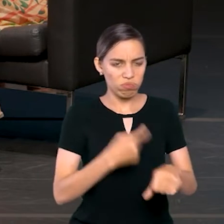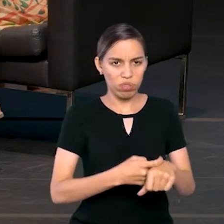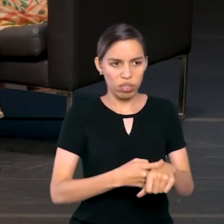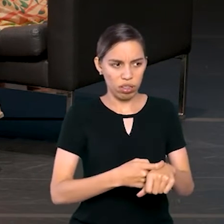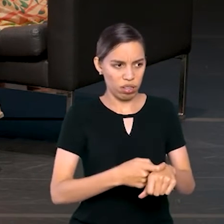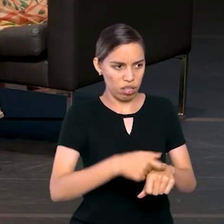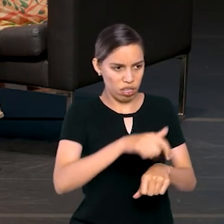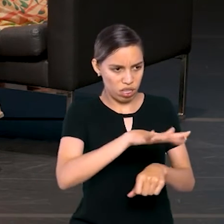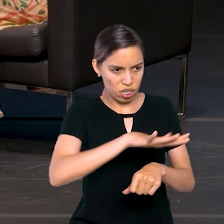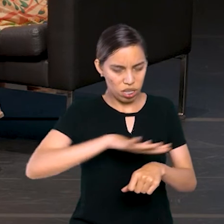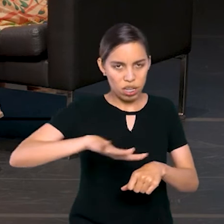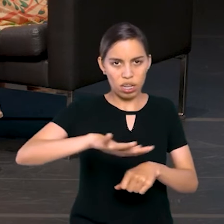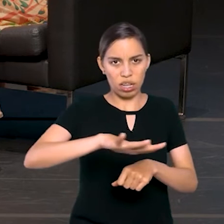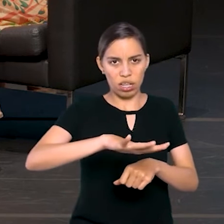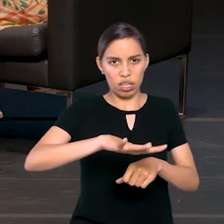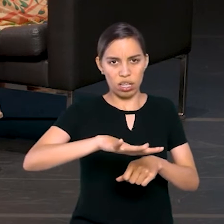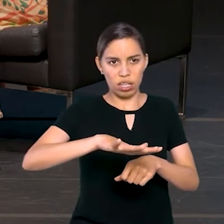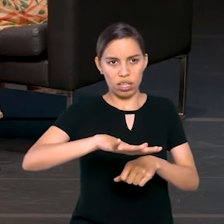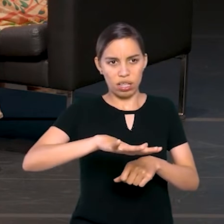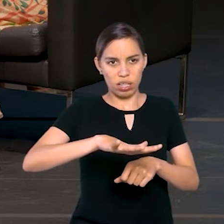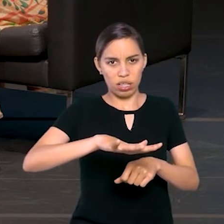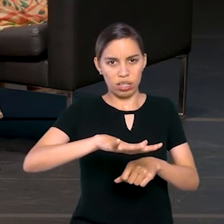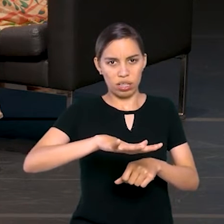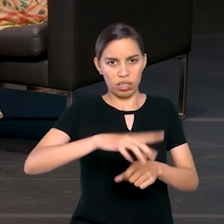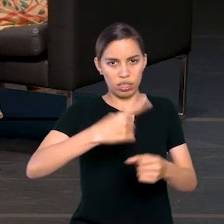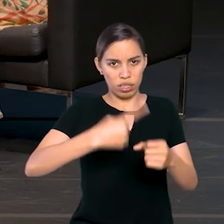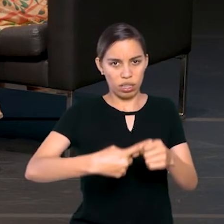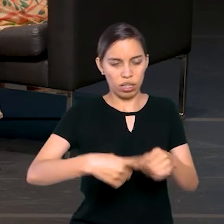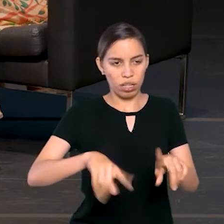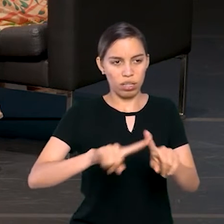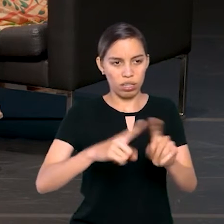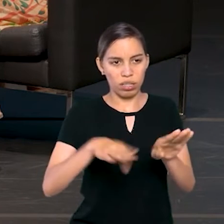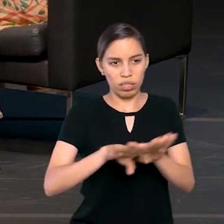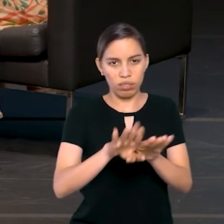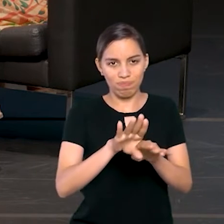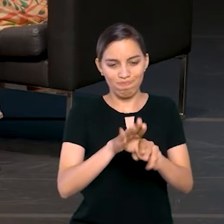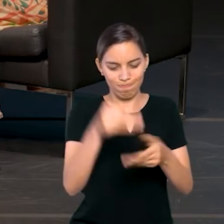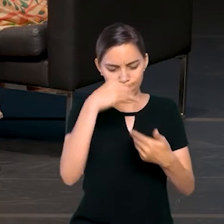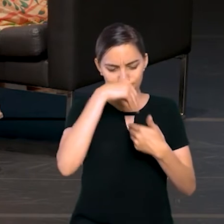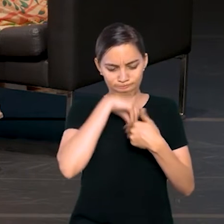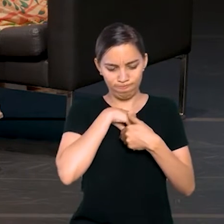Dentro do nosso espírito. E aí eu queria